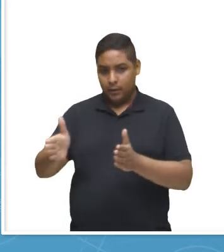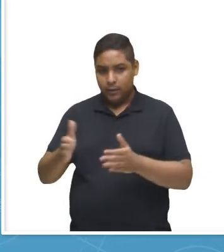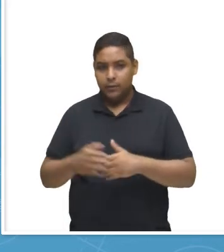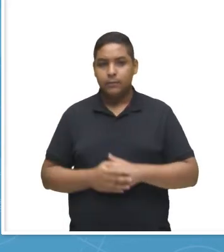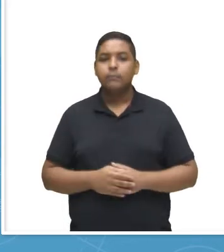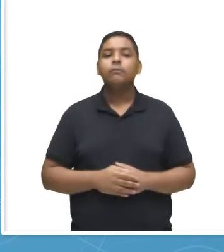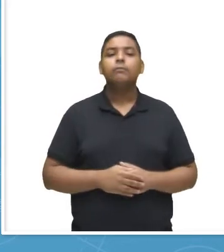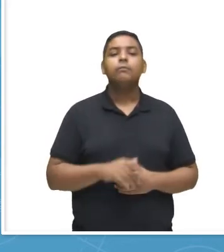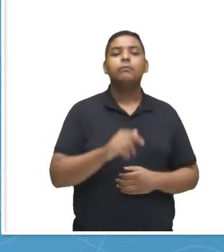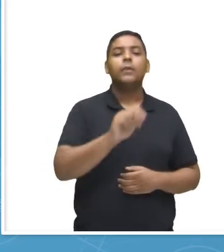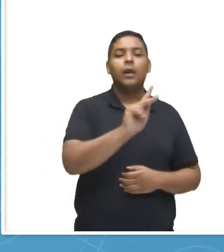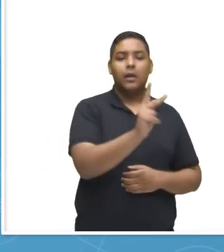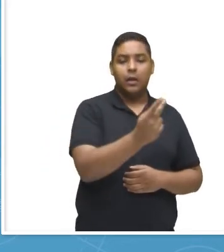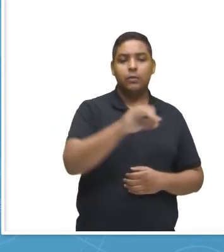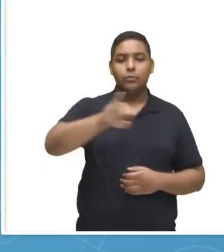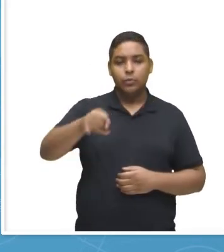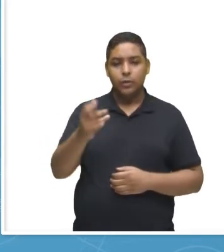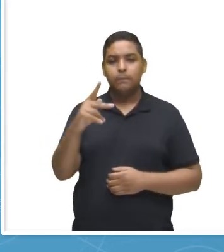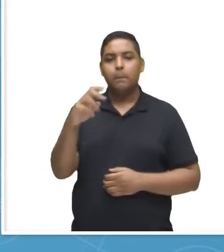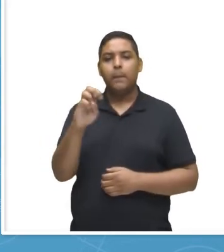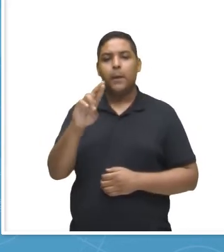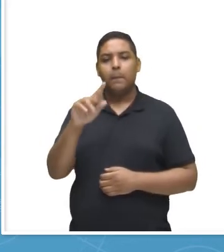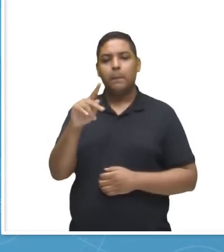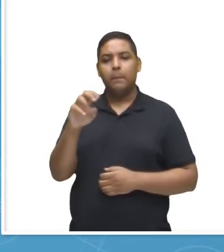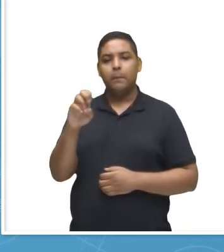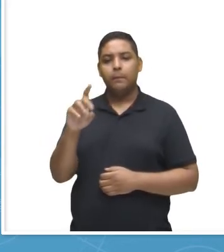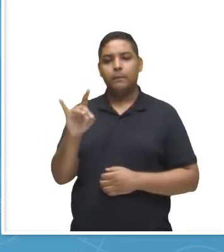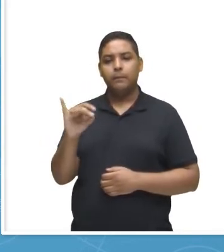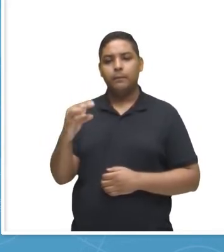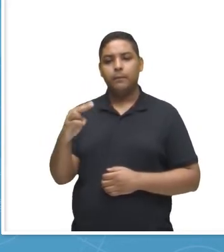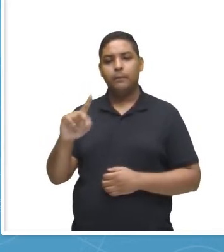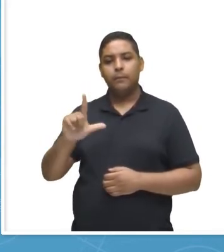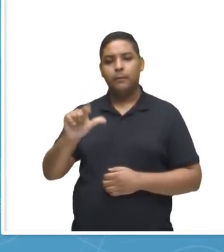perpendiculares. Letra D, as retas